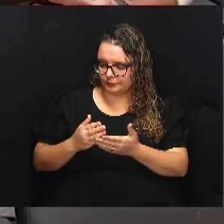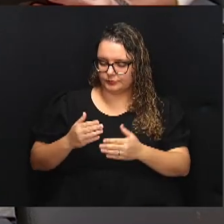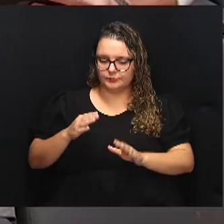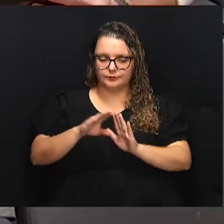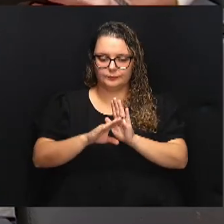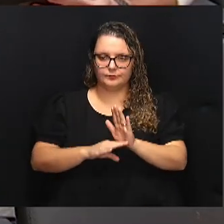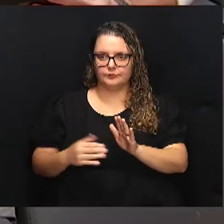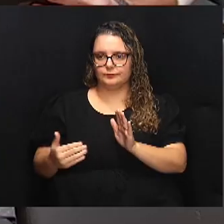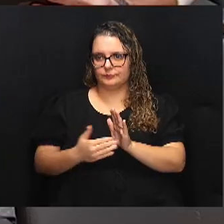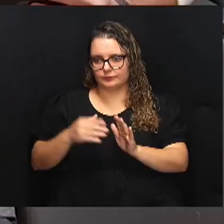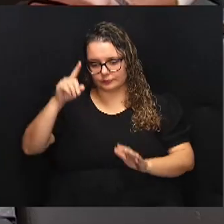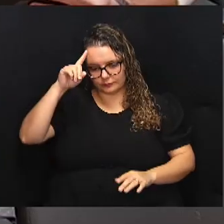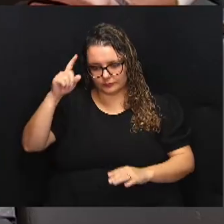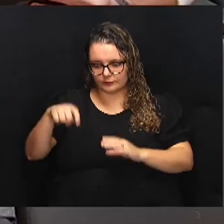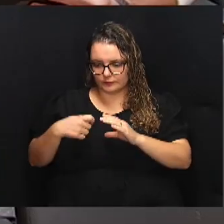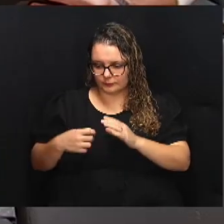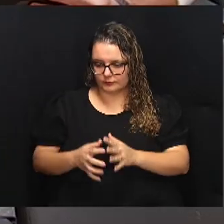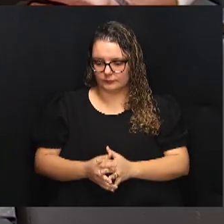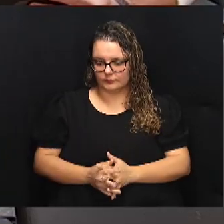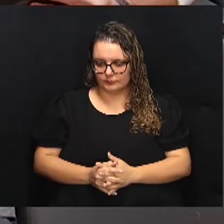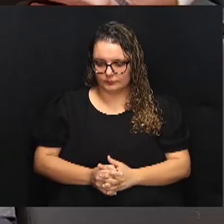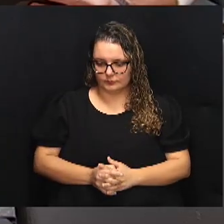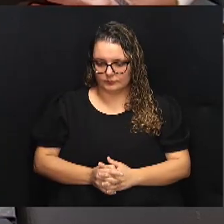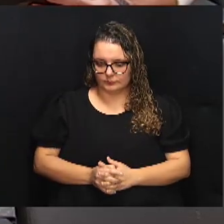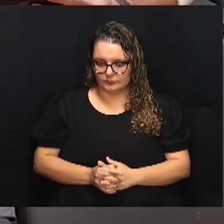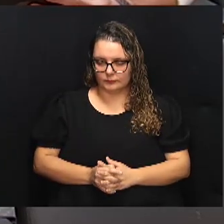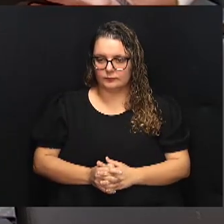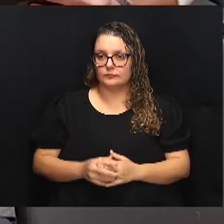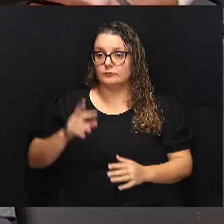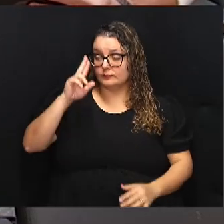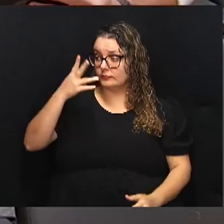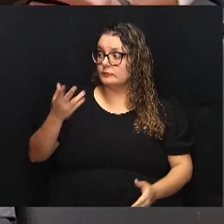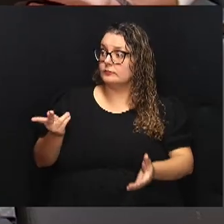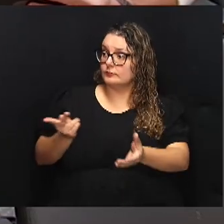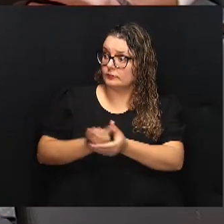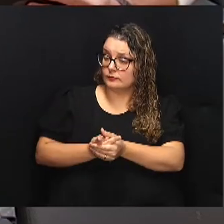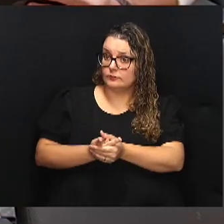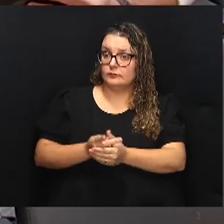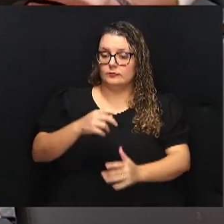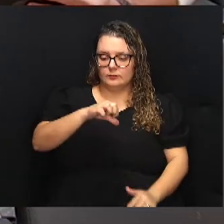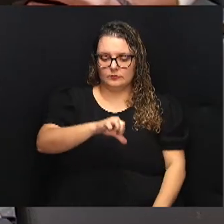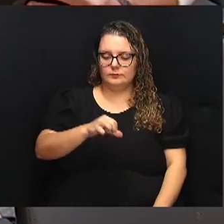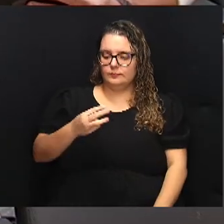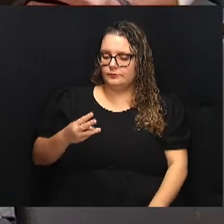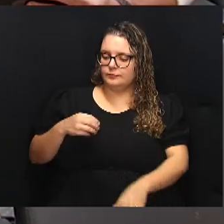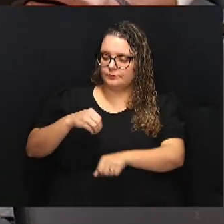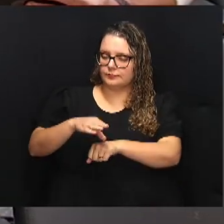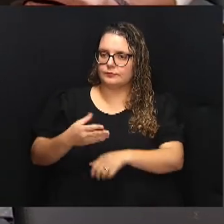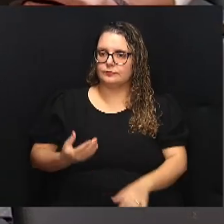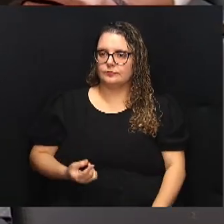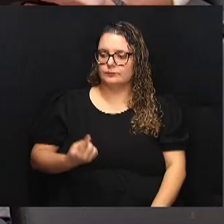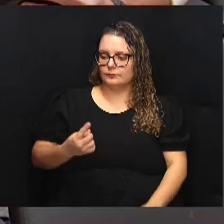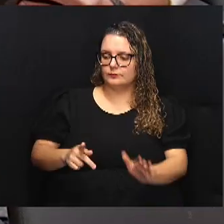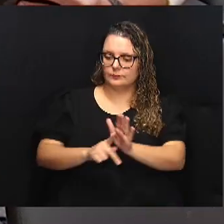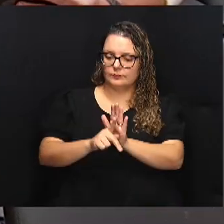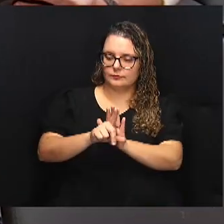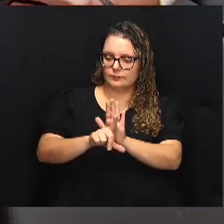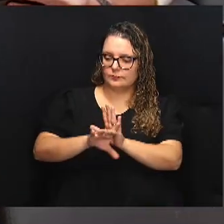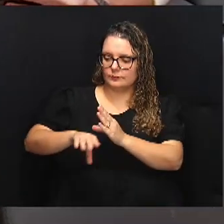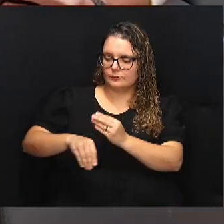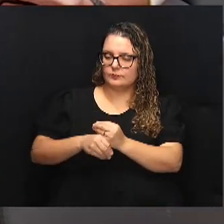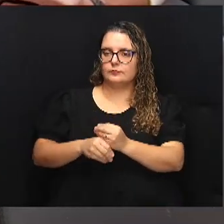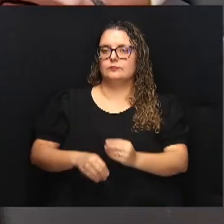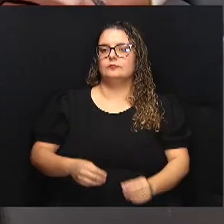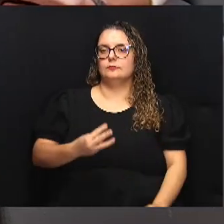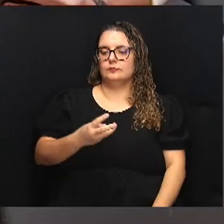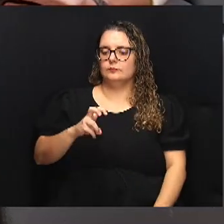dia desta gravação, né, desta entrevista, o senhor protocolou 93 indicações, um projeto de lei complementar,